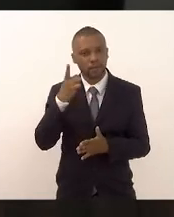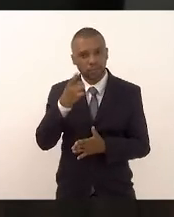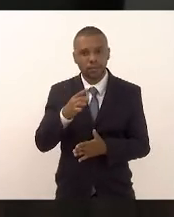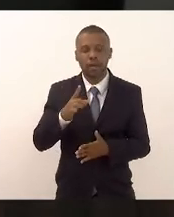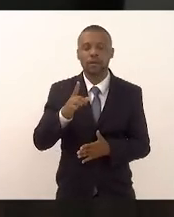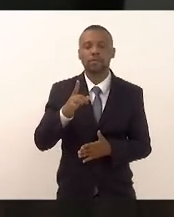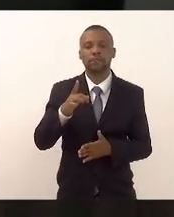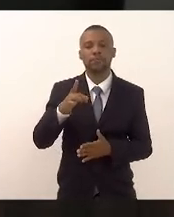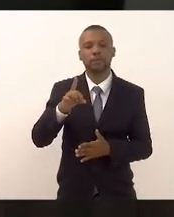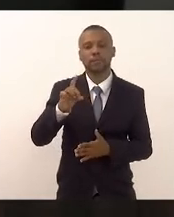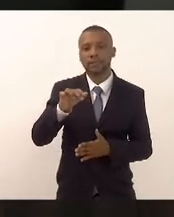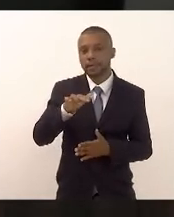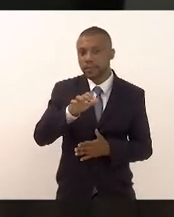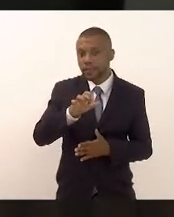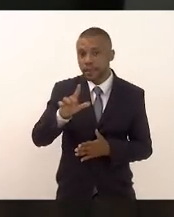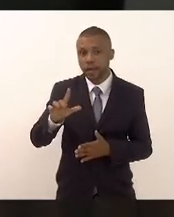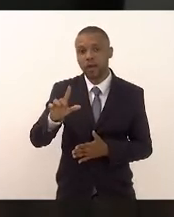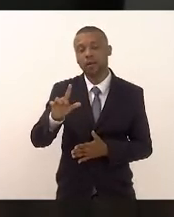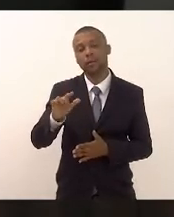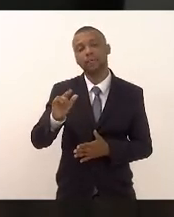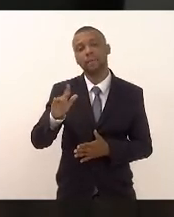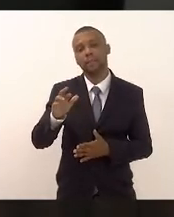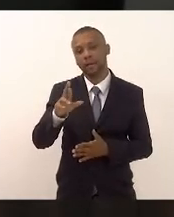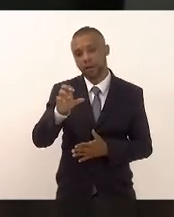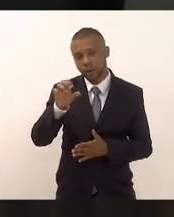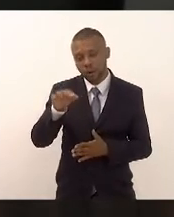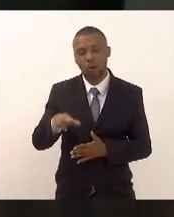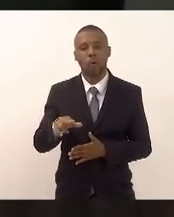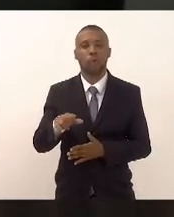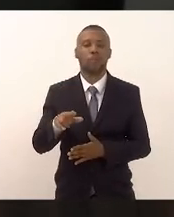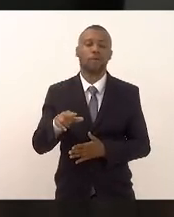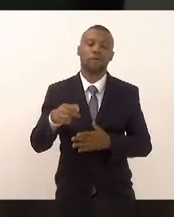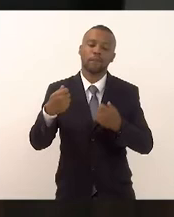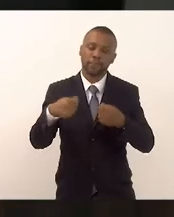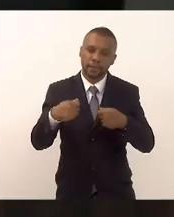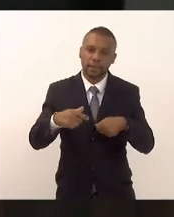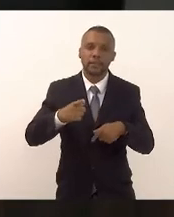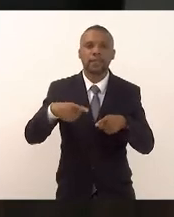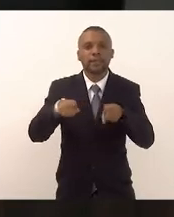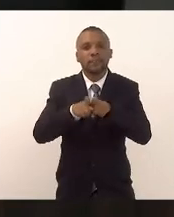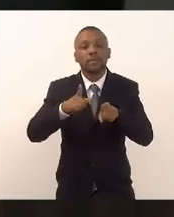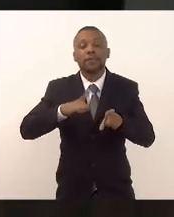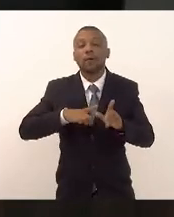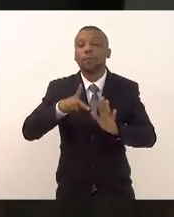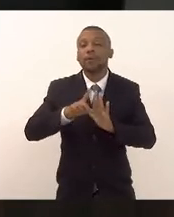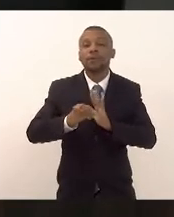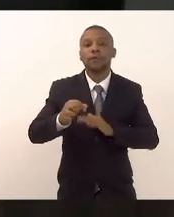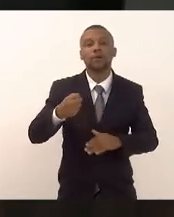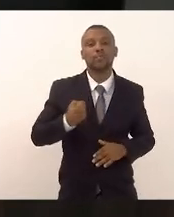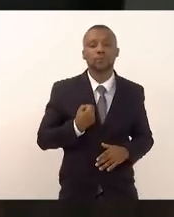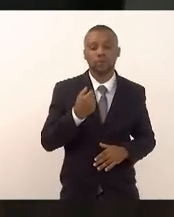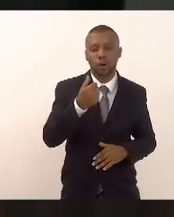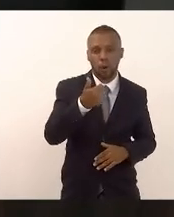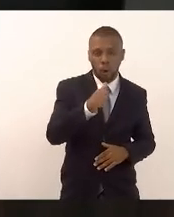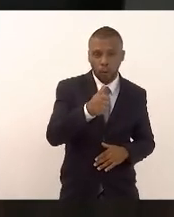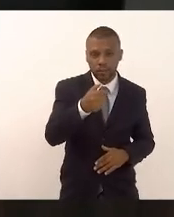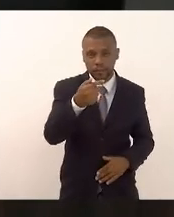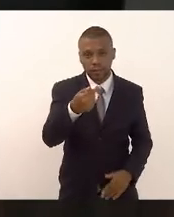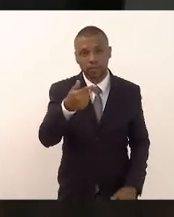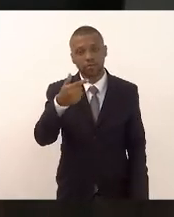Librelon. Requer inclusão na ordem do dia dos seguintes projetos. Projeto de lei 1174 de